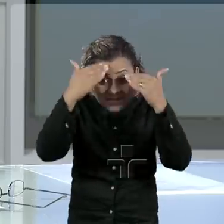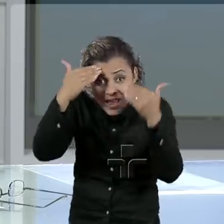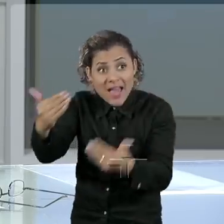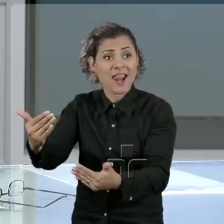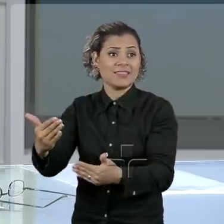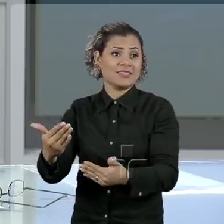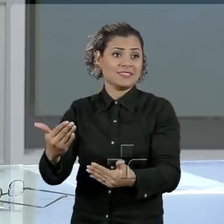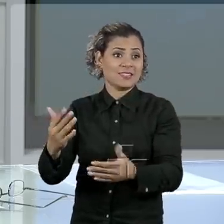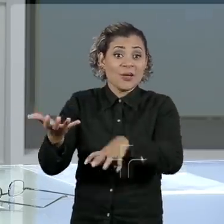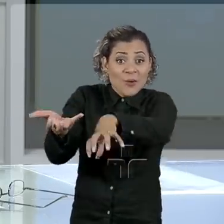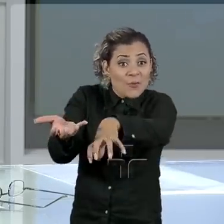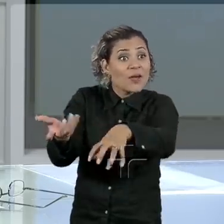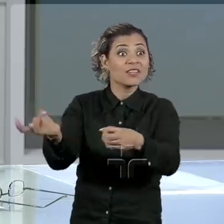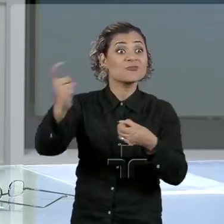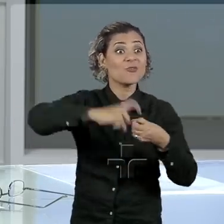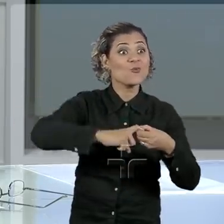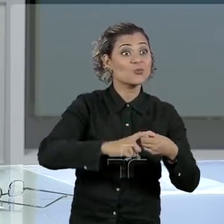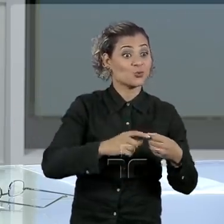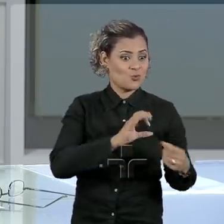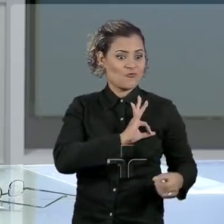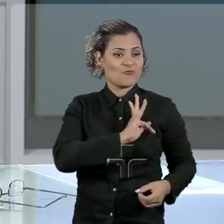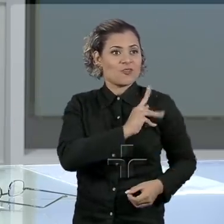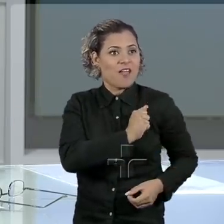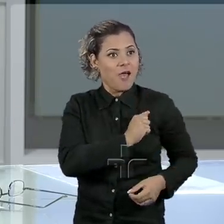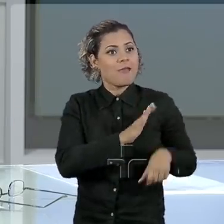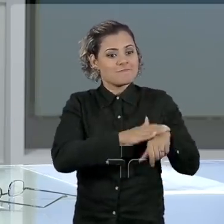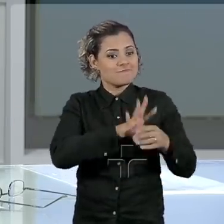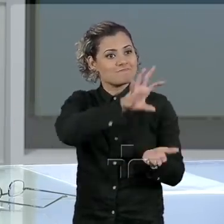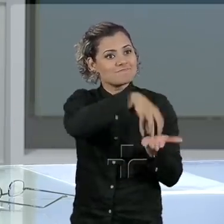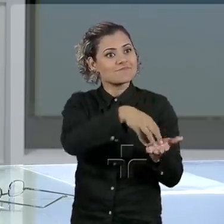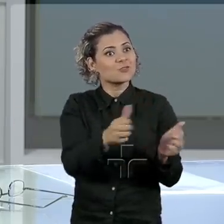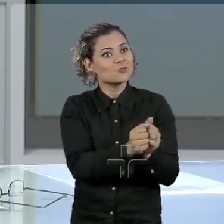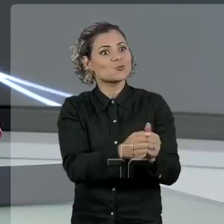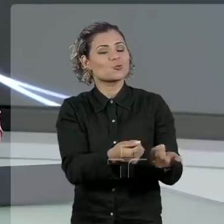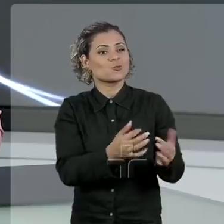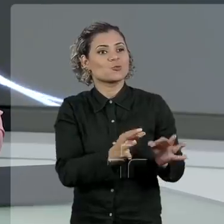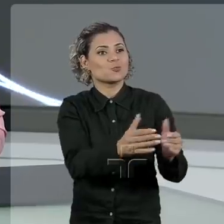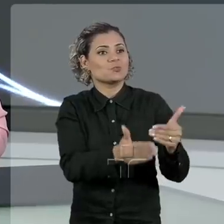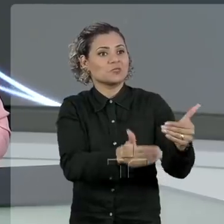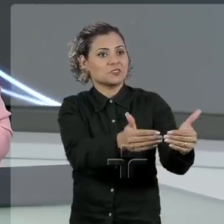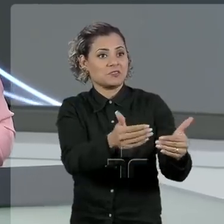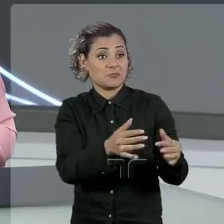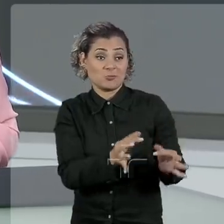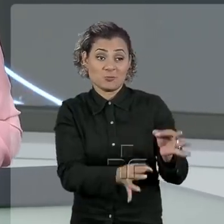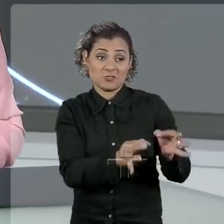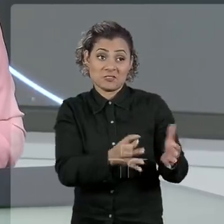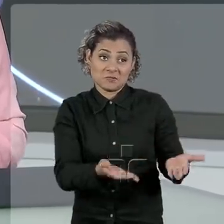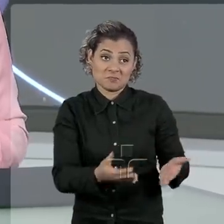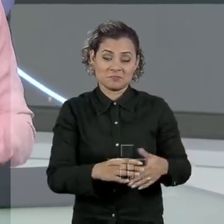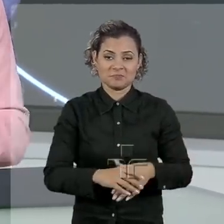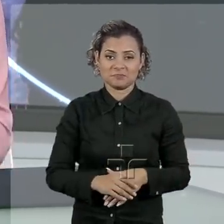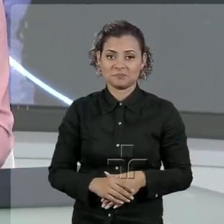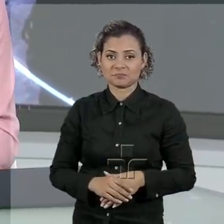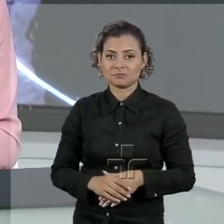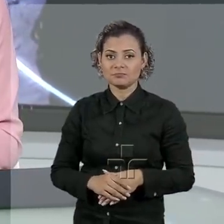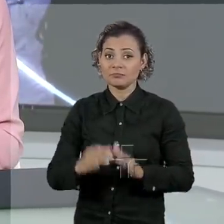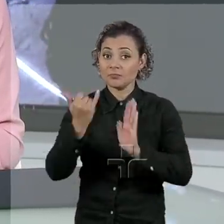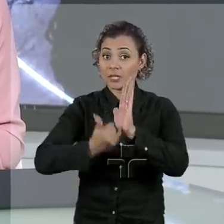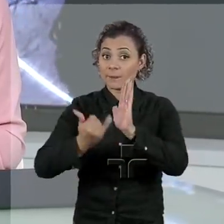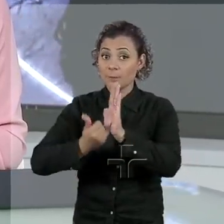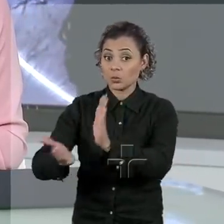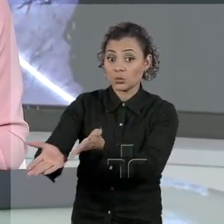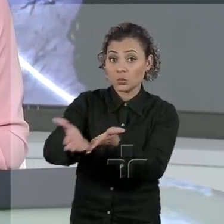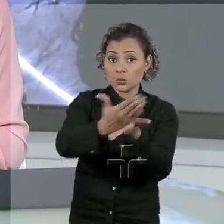Congresso por ter devolvido a ele o controle da FUNAI. A arrecadação de impostos e